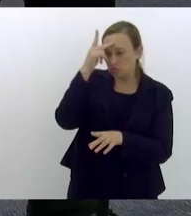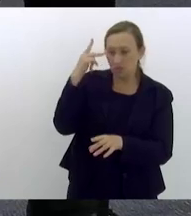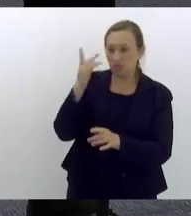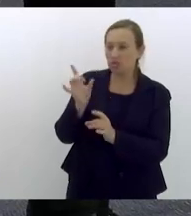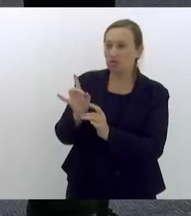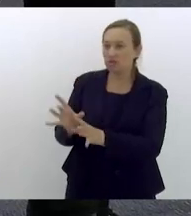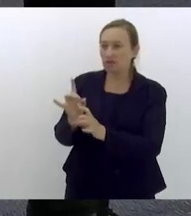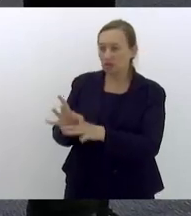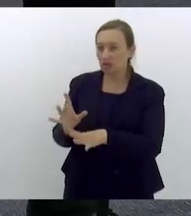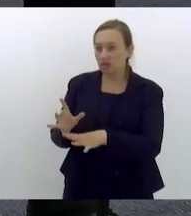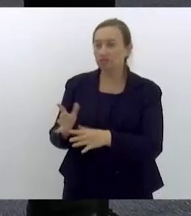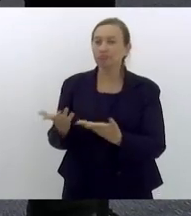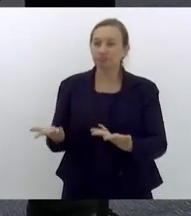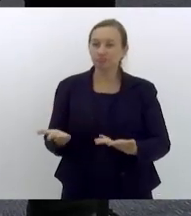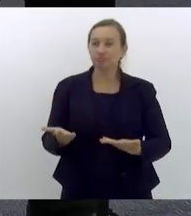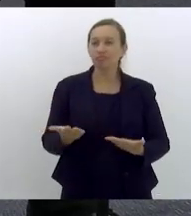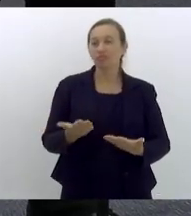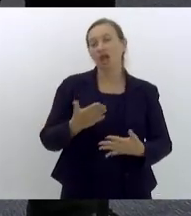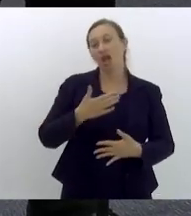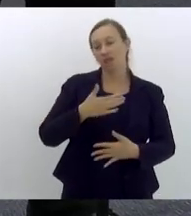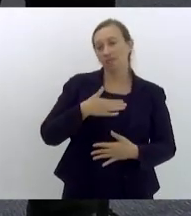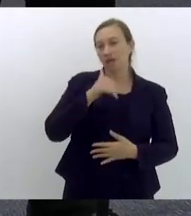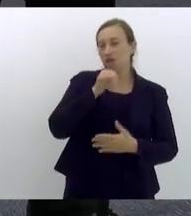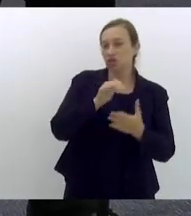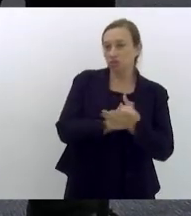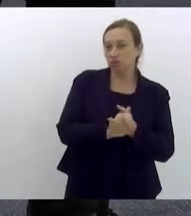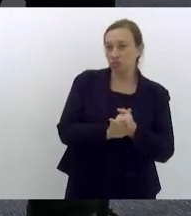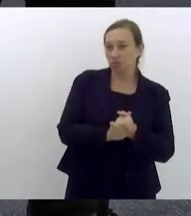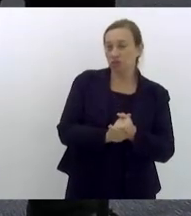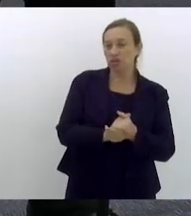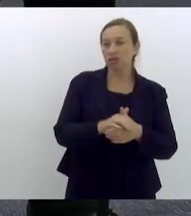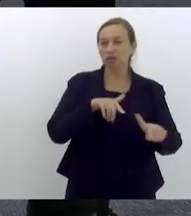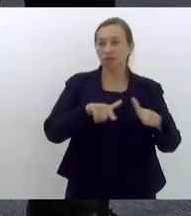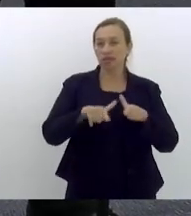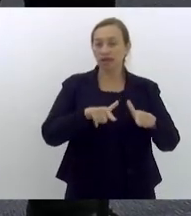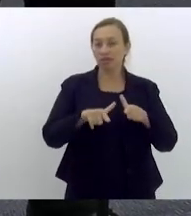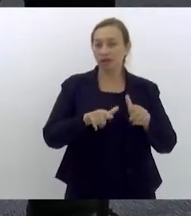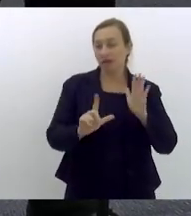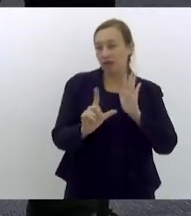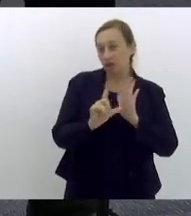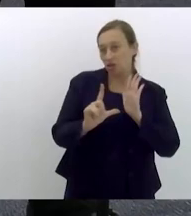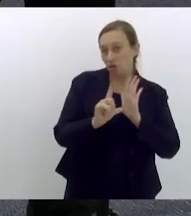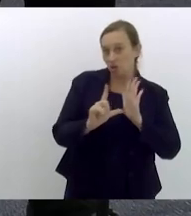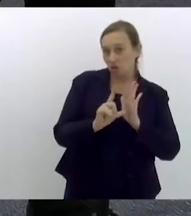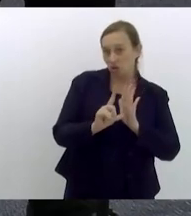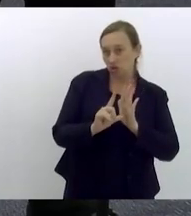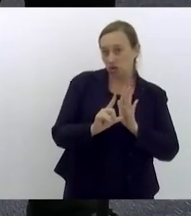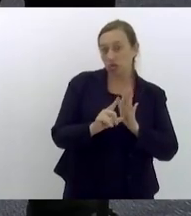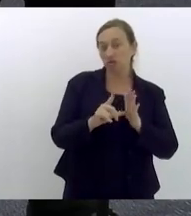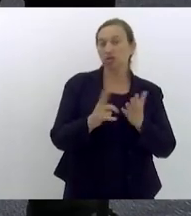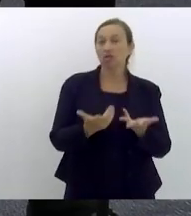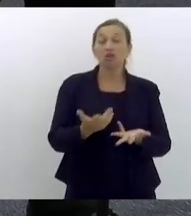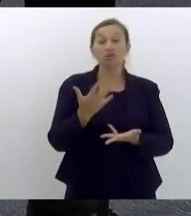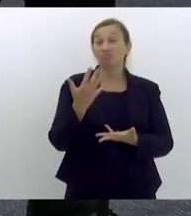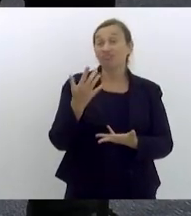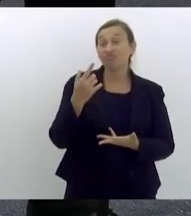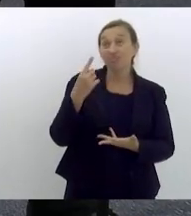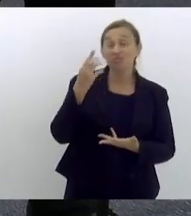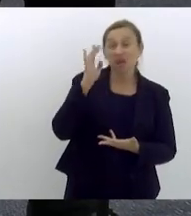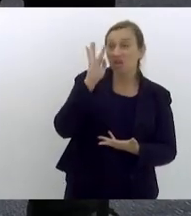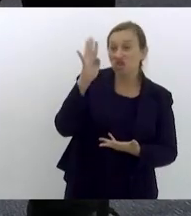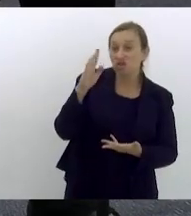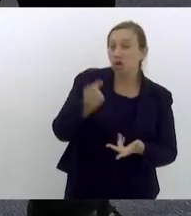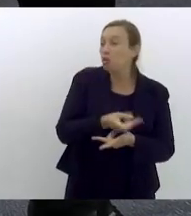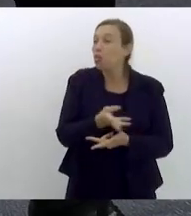atingidos a minha esposa era comerciária trabalhava em loja eu conheci ela assim inclusive e o senhor não tem ideia quantas jovens